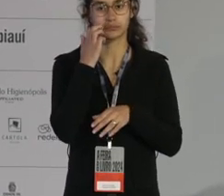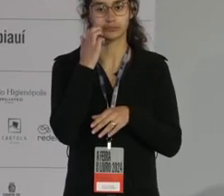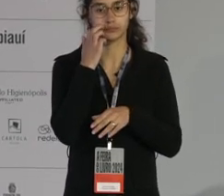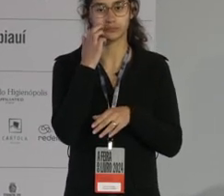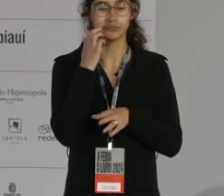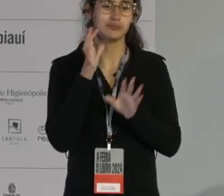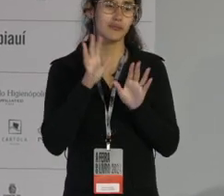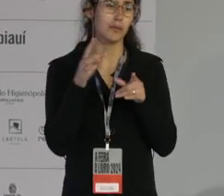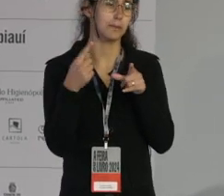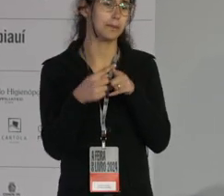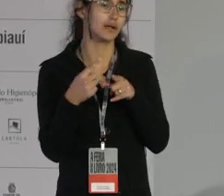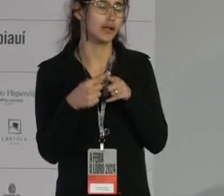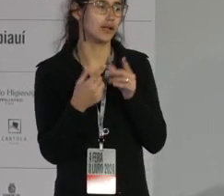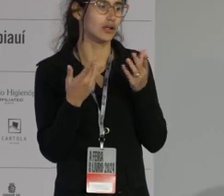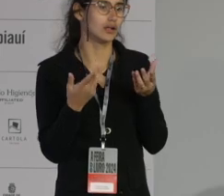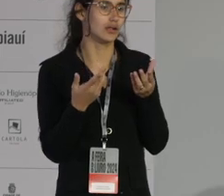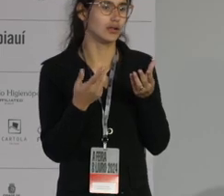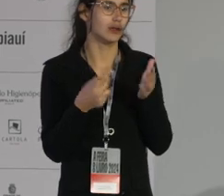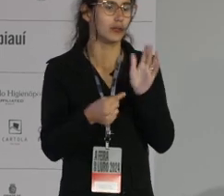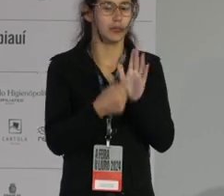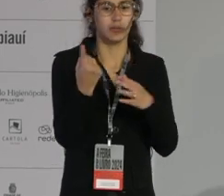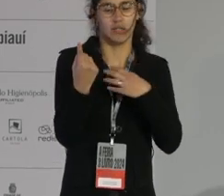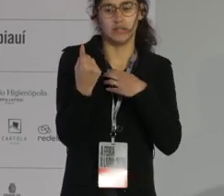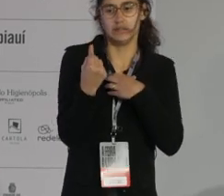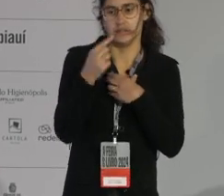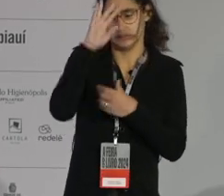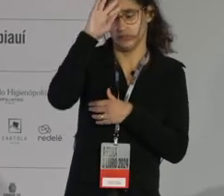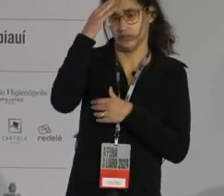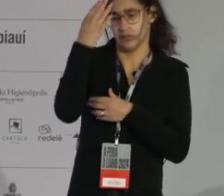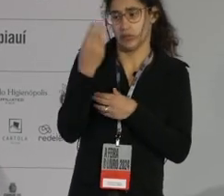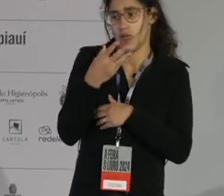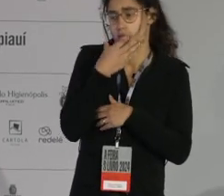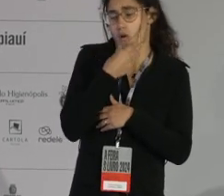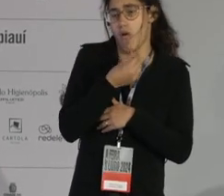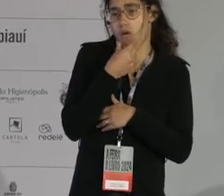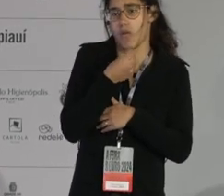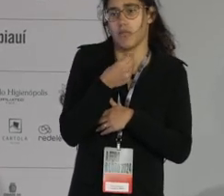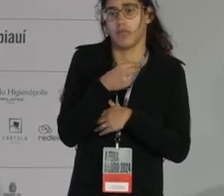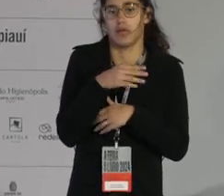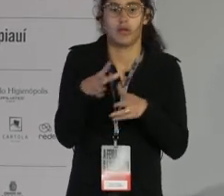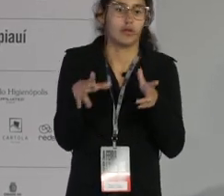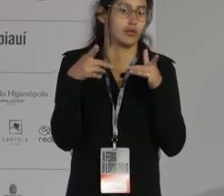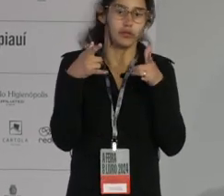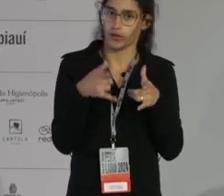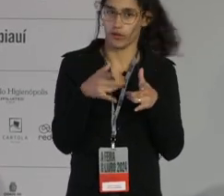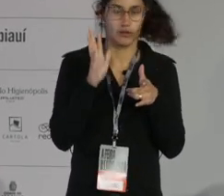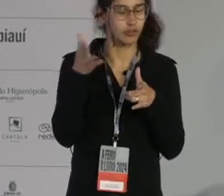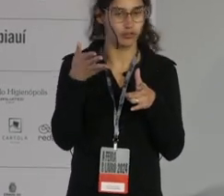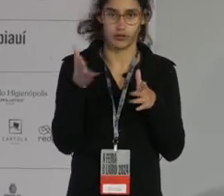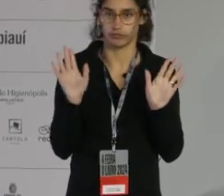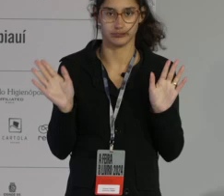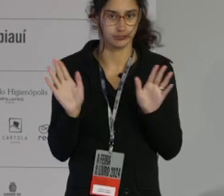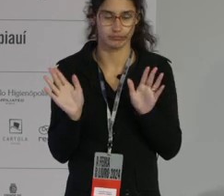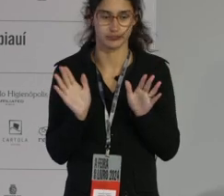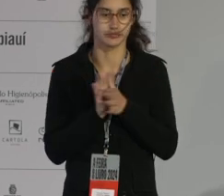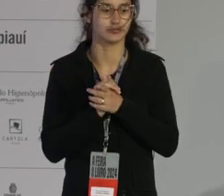Febrilmente não, porque ao primeiro sintoma de febre, como homem, eu desabo na cama, né? Assim, então, assim,